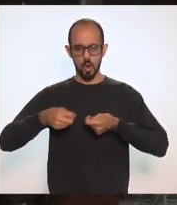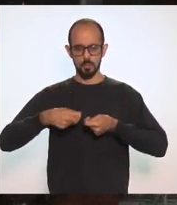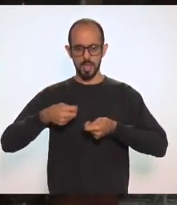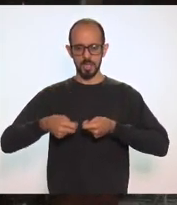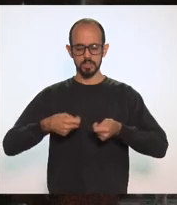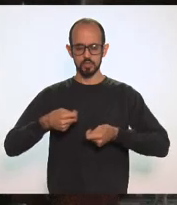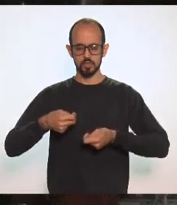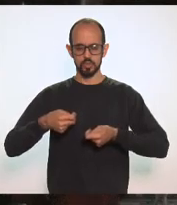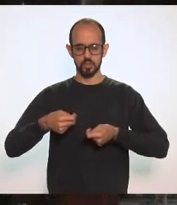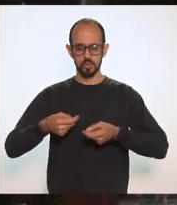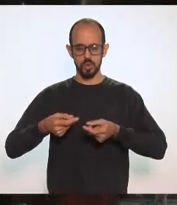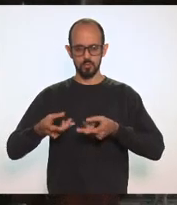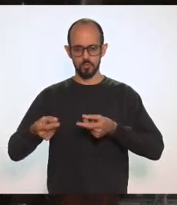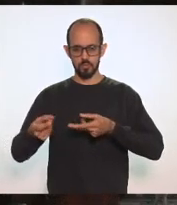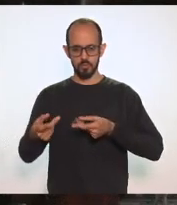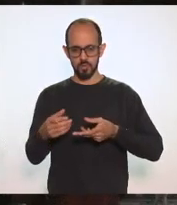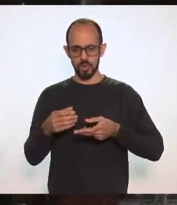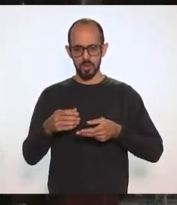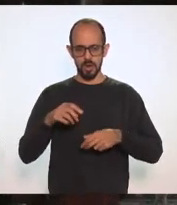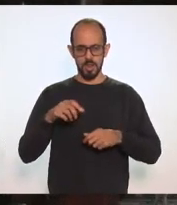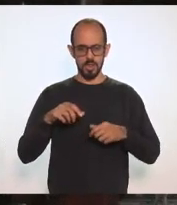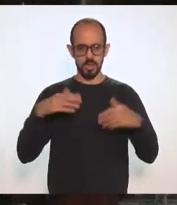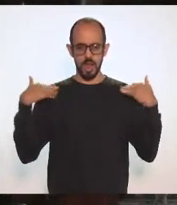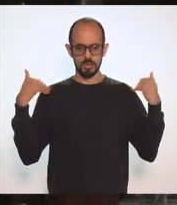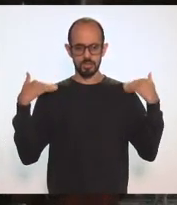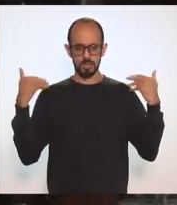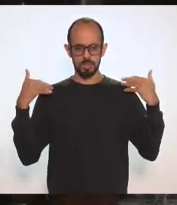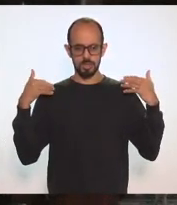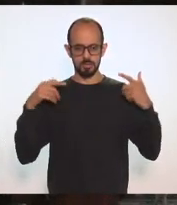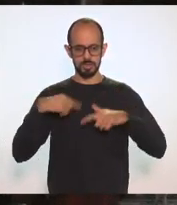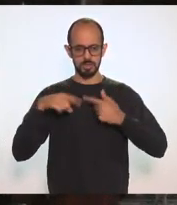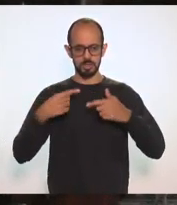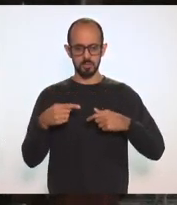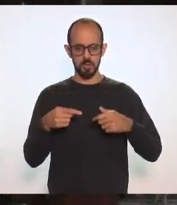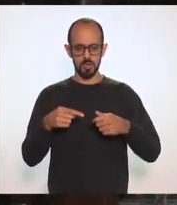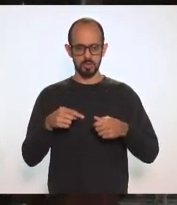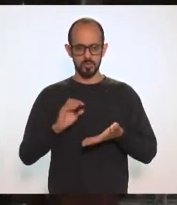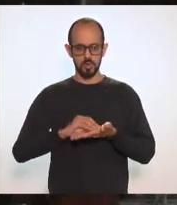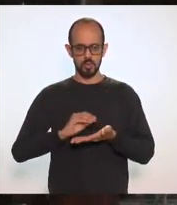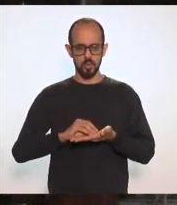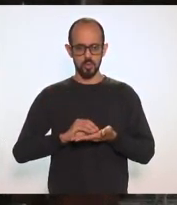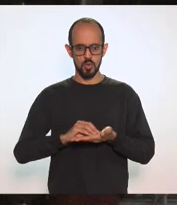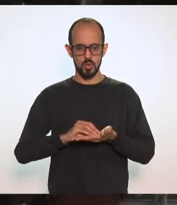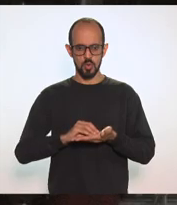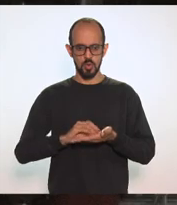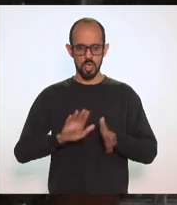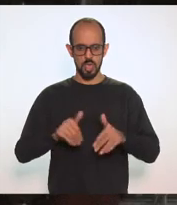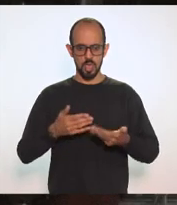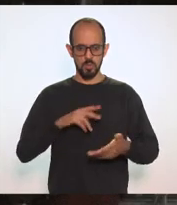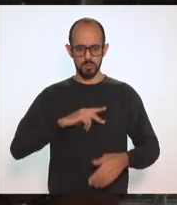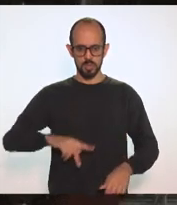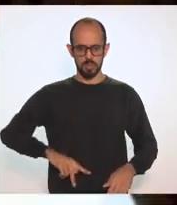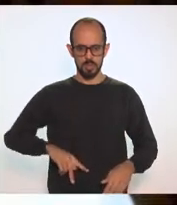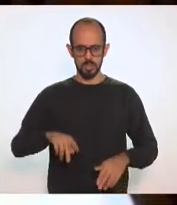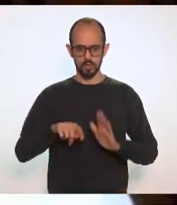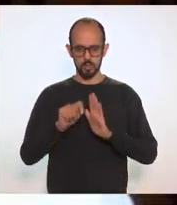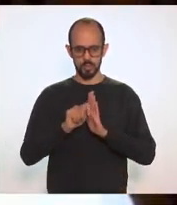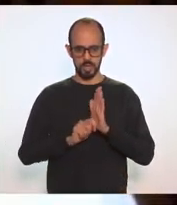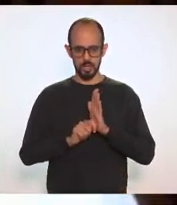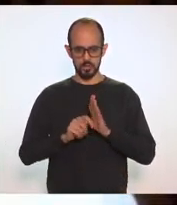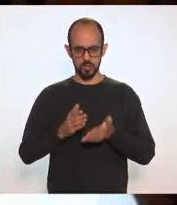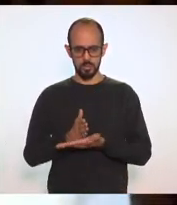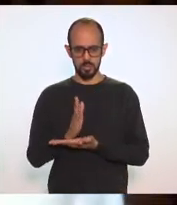Mas não foi isso que foi remetido no substitutivo depois. Não, presidente, o texto que foi aprovado